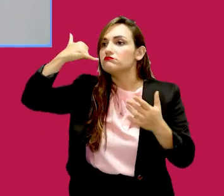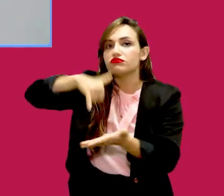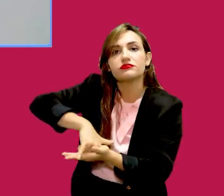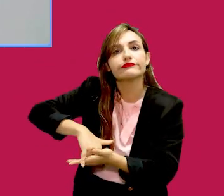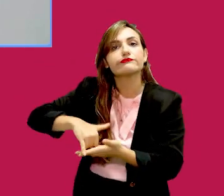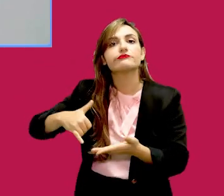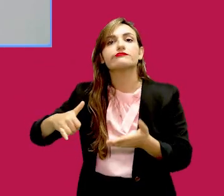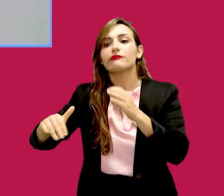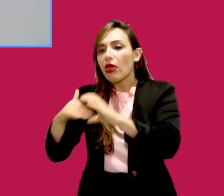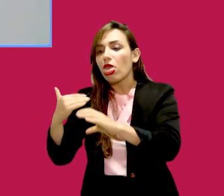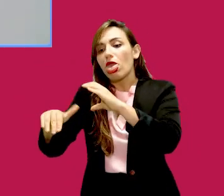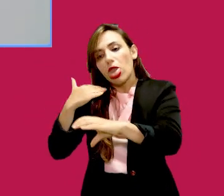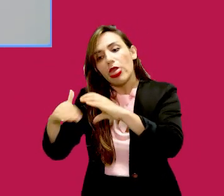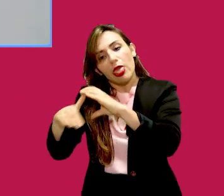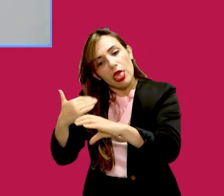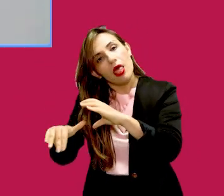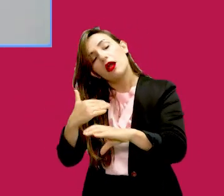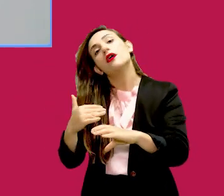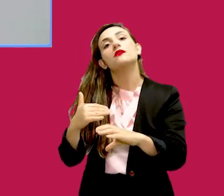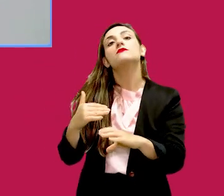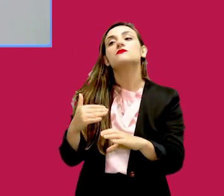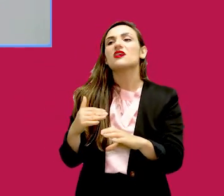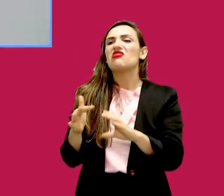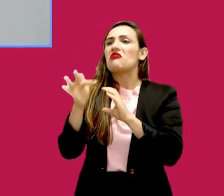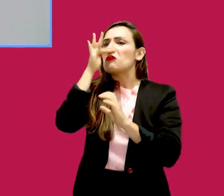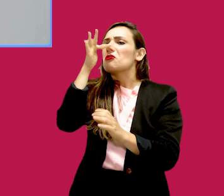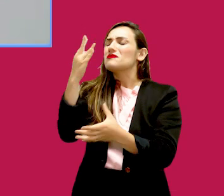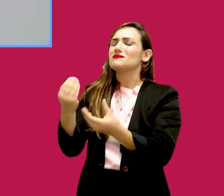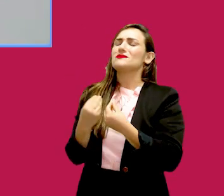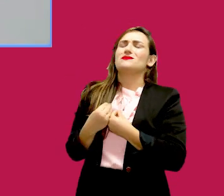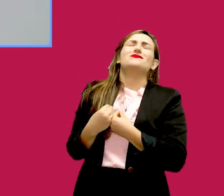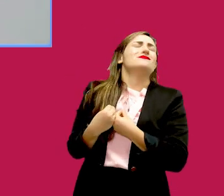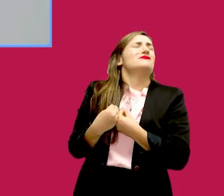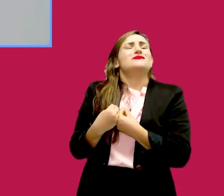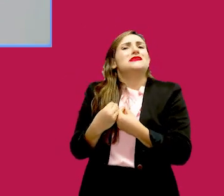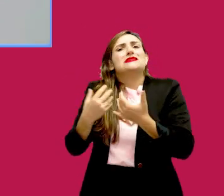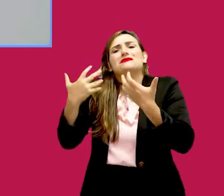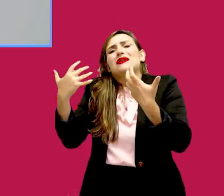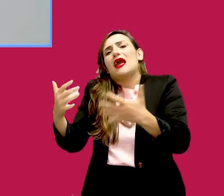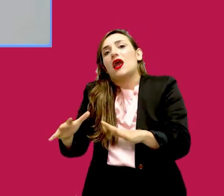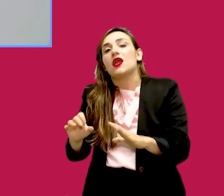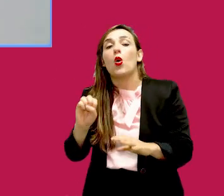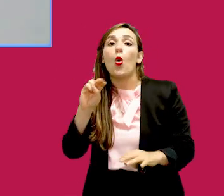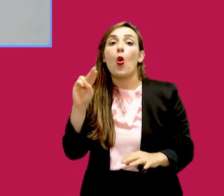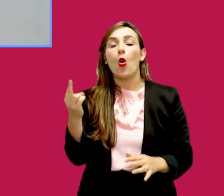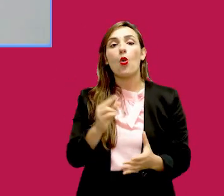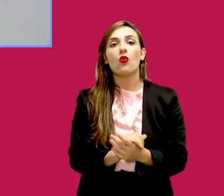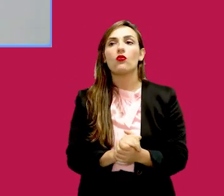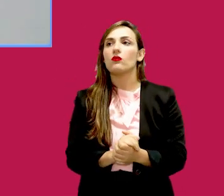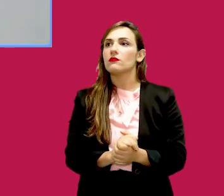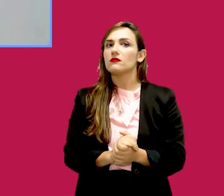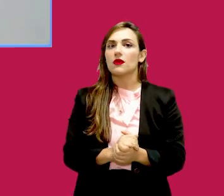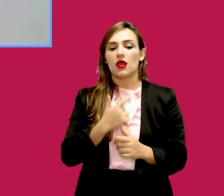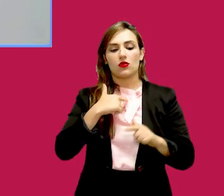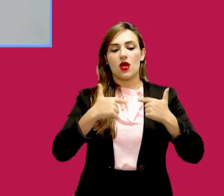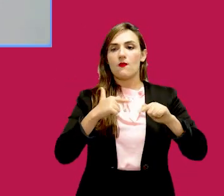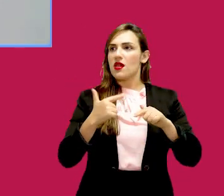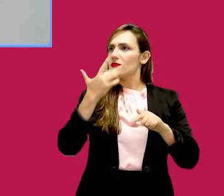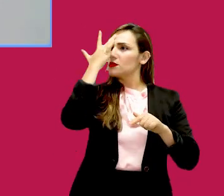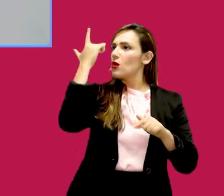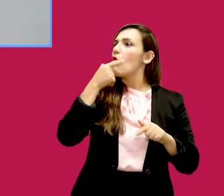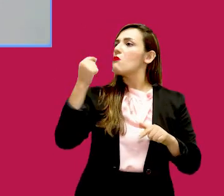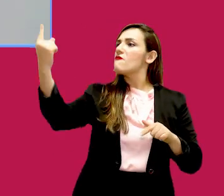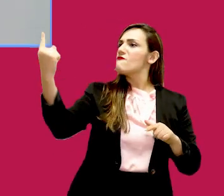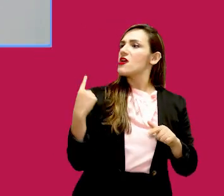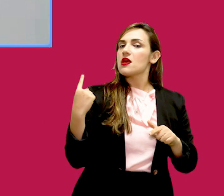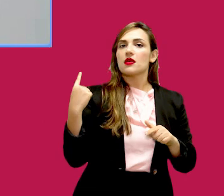todo, manda flores, vai ao local de trabalho, para o carro, ao lado do carro dessa